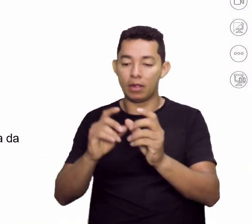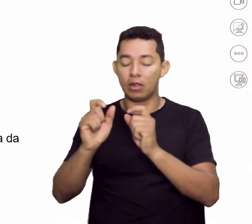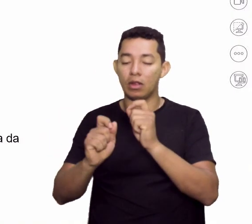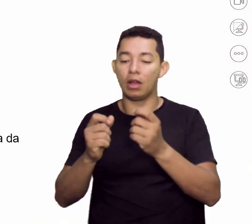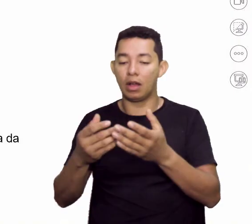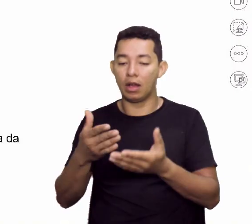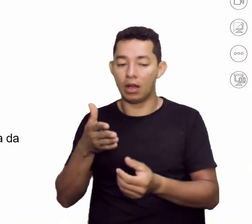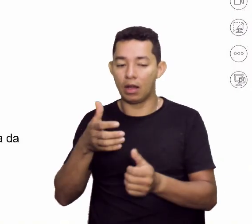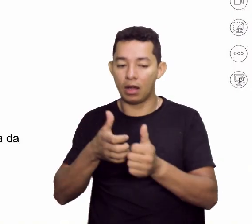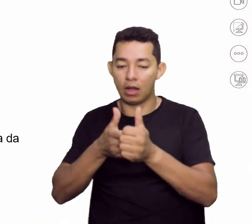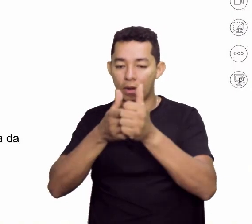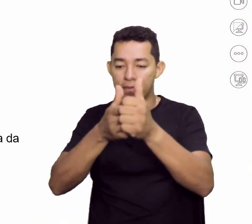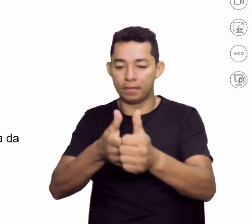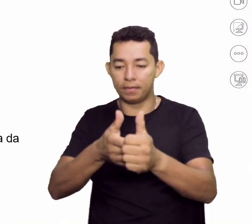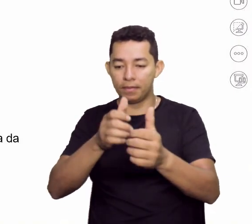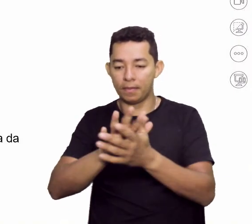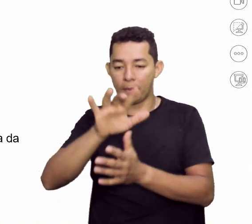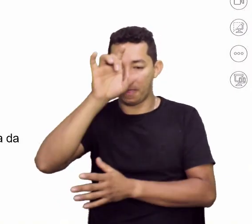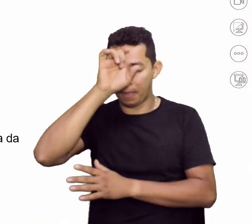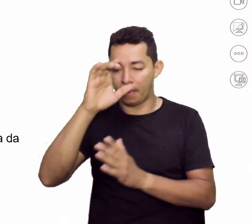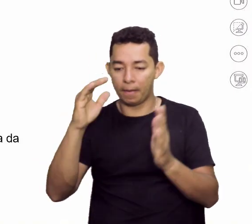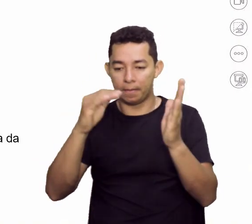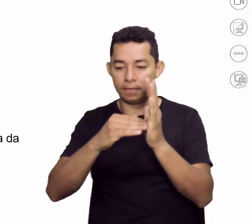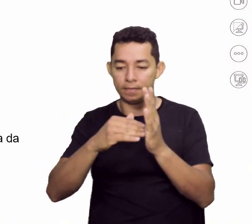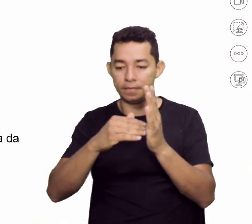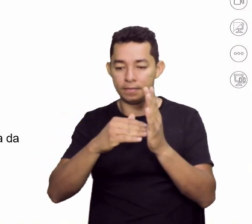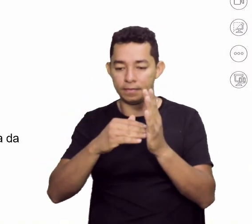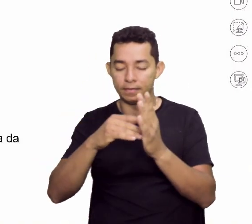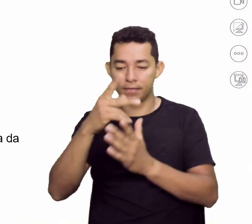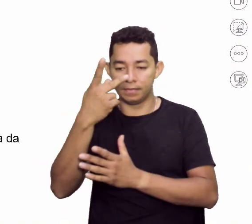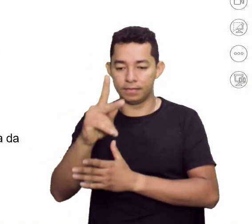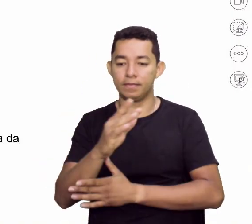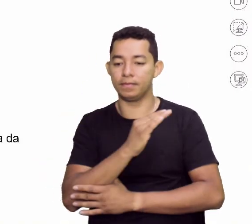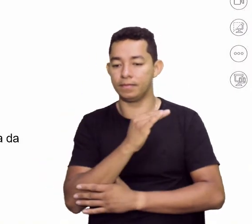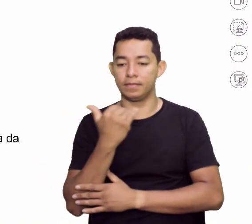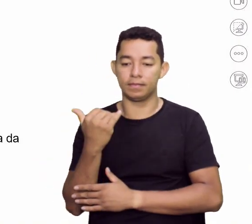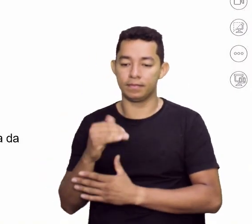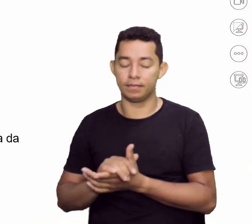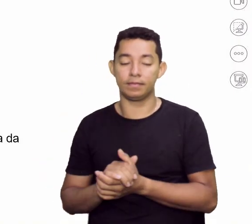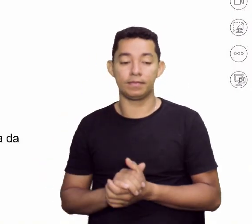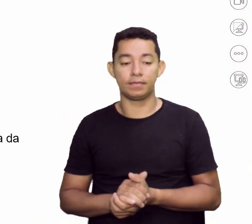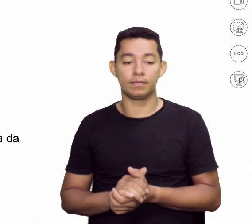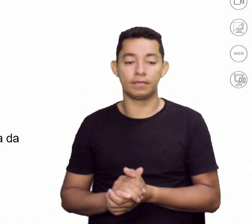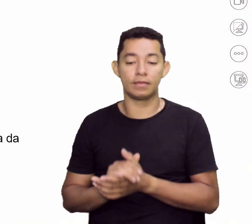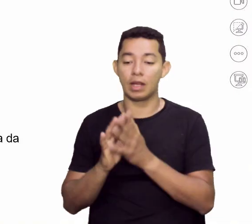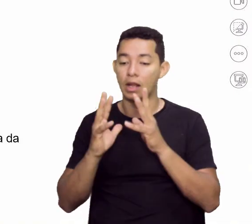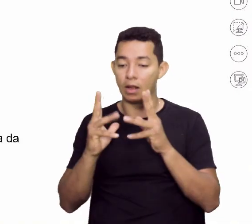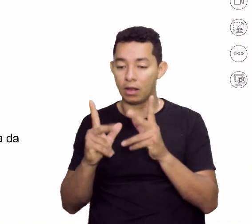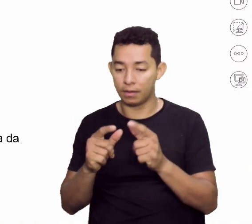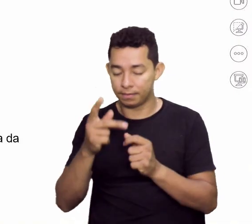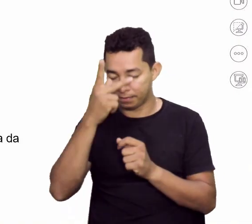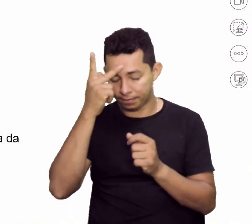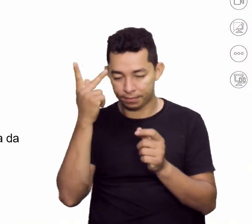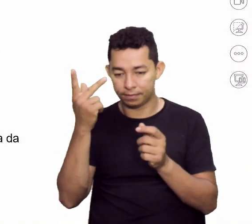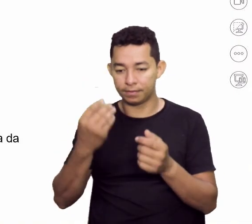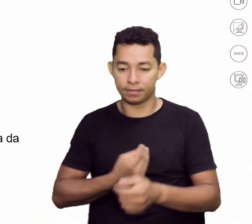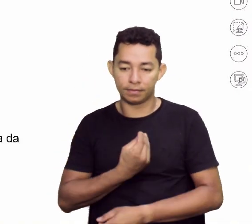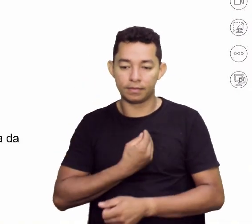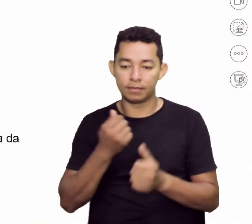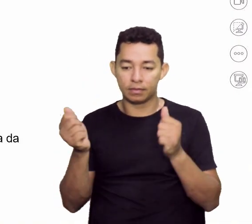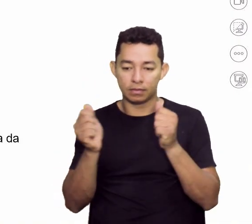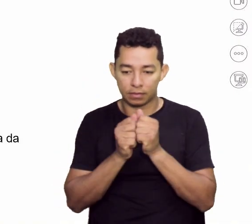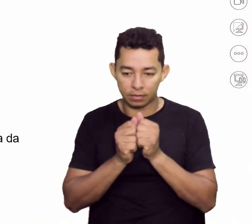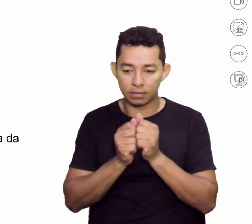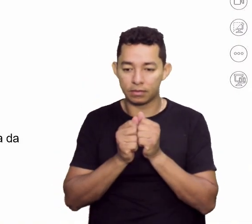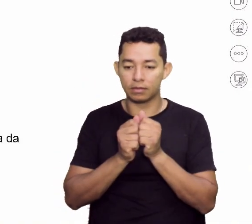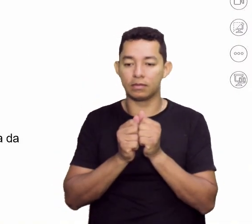acompanhariam o faraó após a sua morte. Então, todo mundo que vivia ali junto ao faraó, os